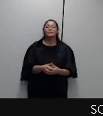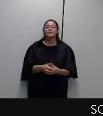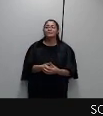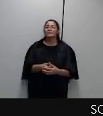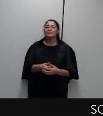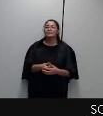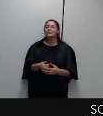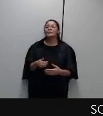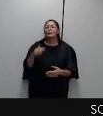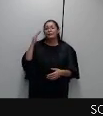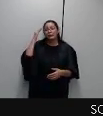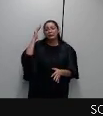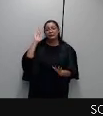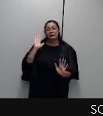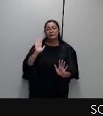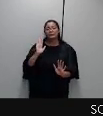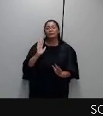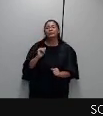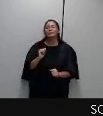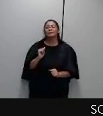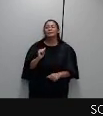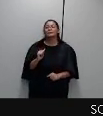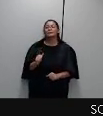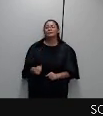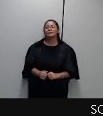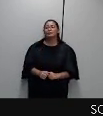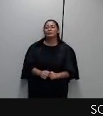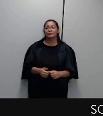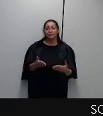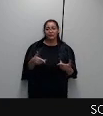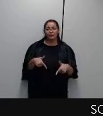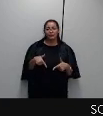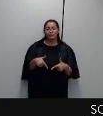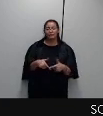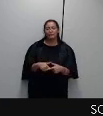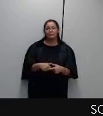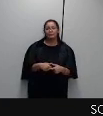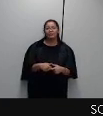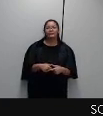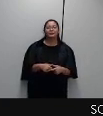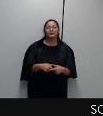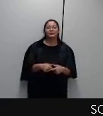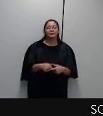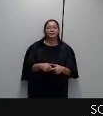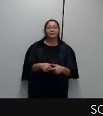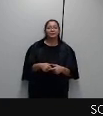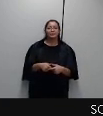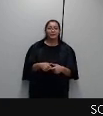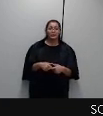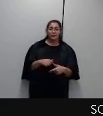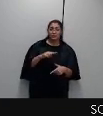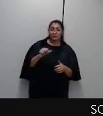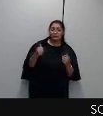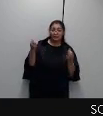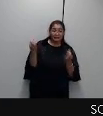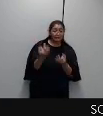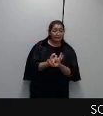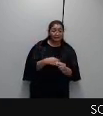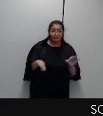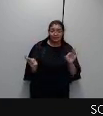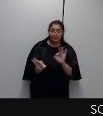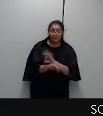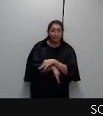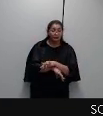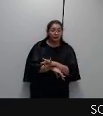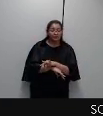entendendo Aqui é que se levar anular o ato do impetrado sem prejuízo